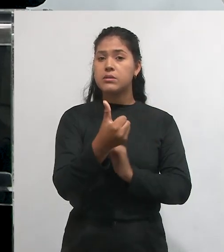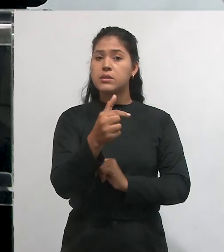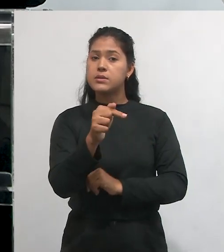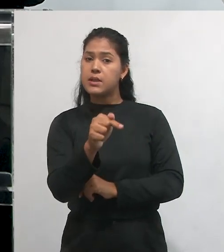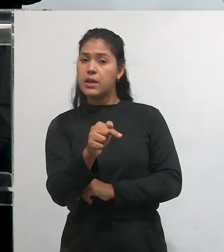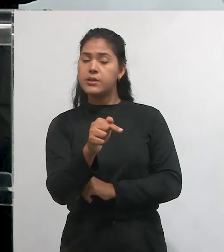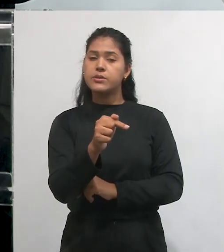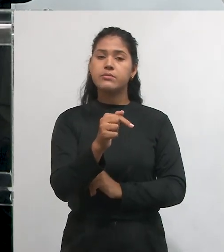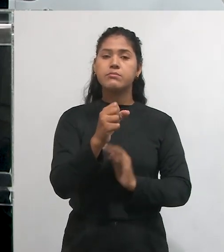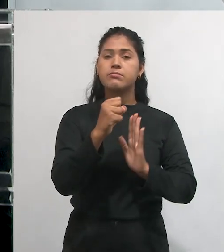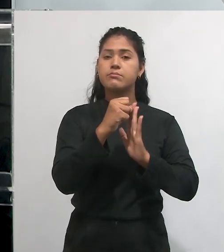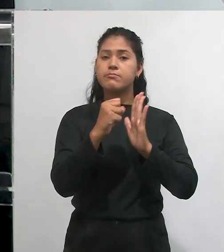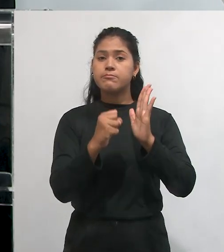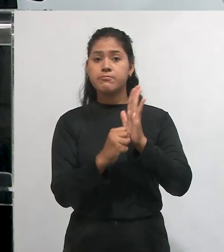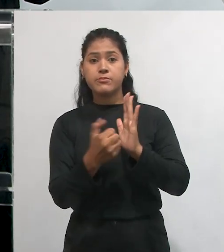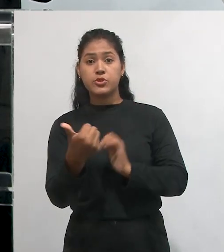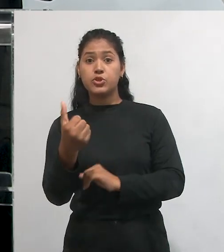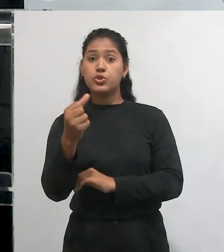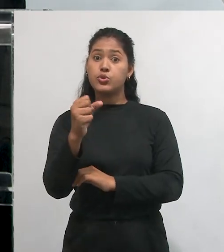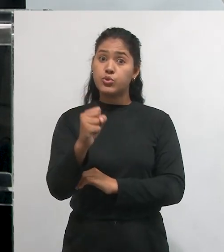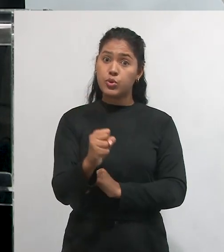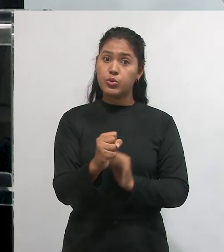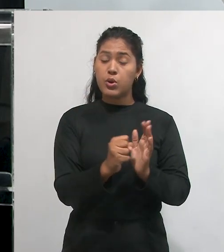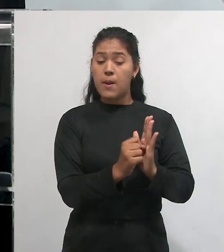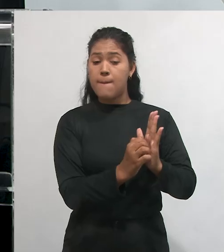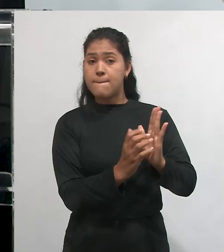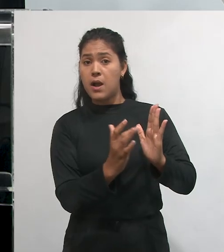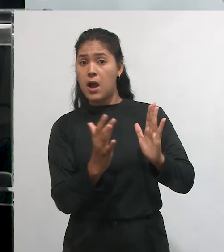do Rousseau. Então é esse paradigma.